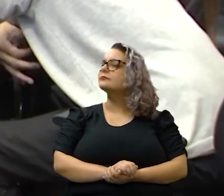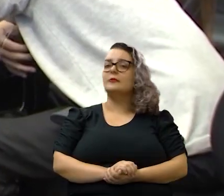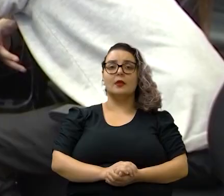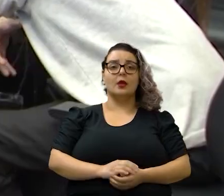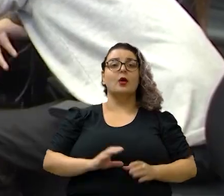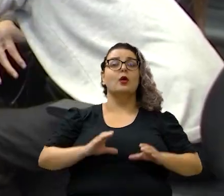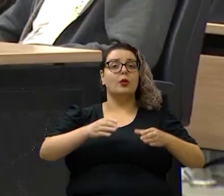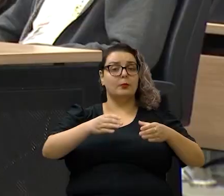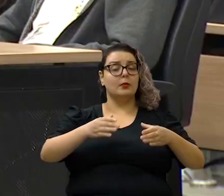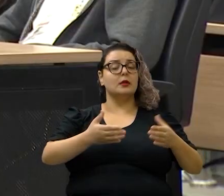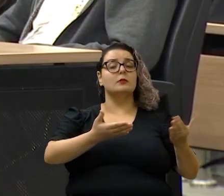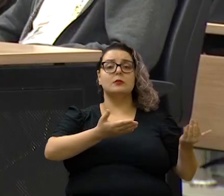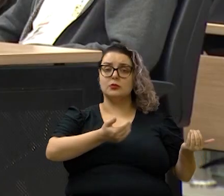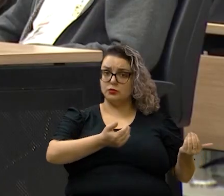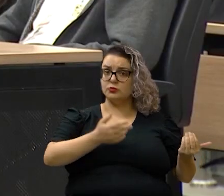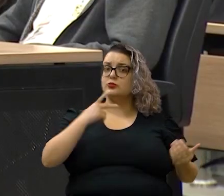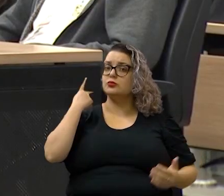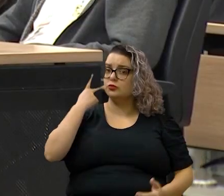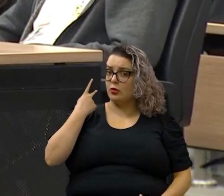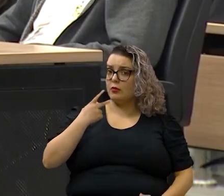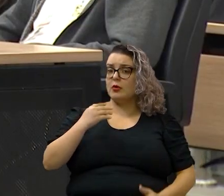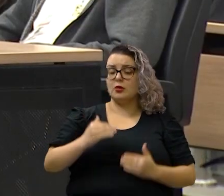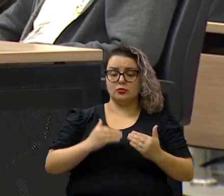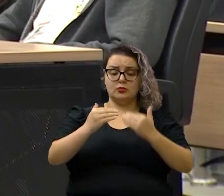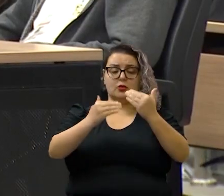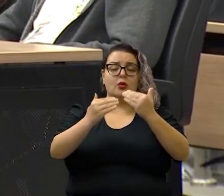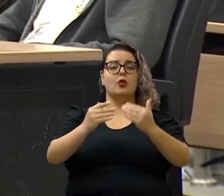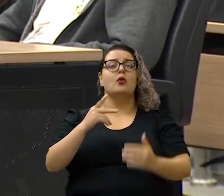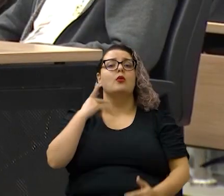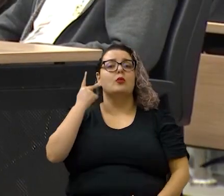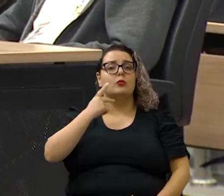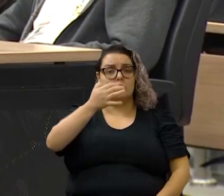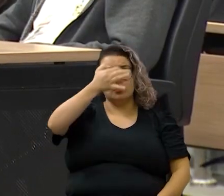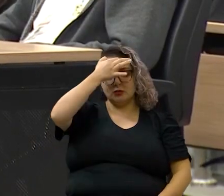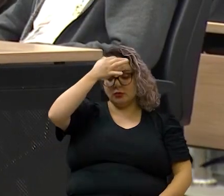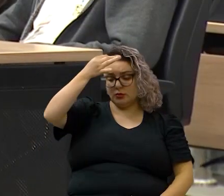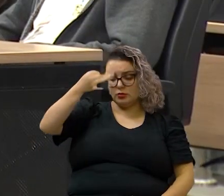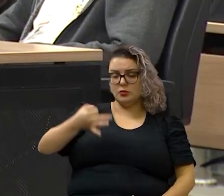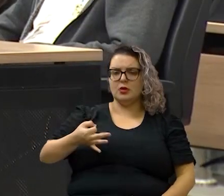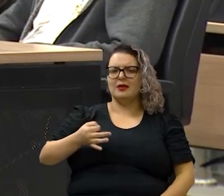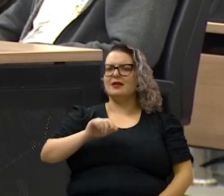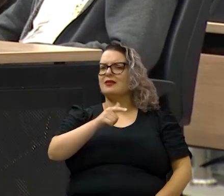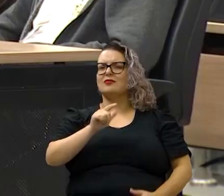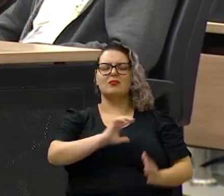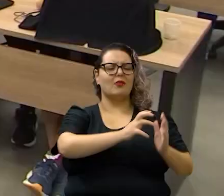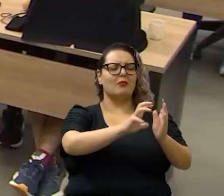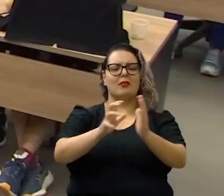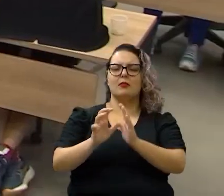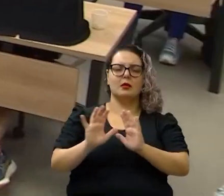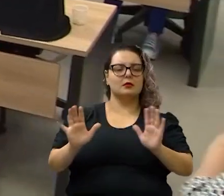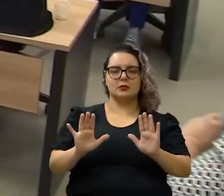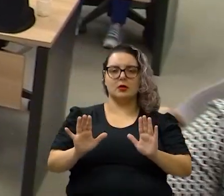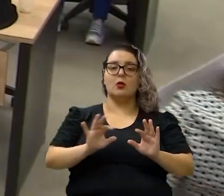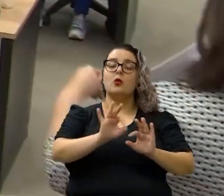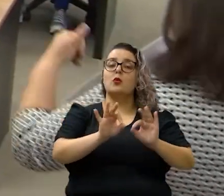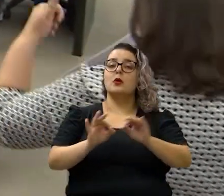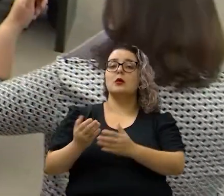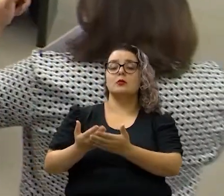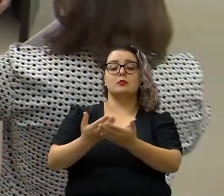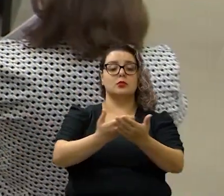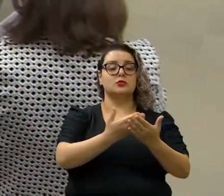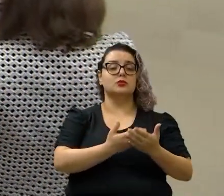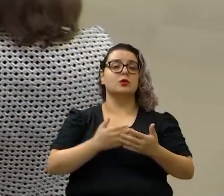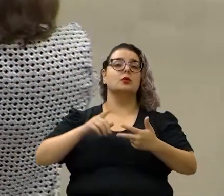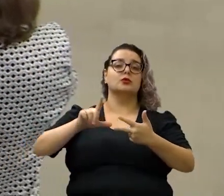O parlamento jovem é um programa de Formação política e cidadã sem viés partidário organizado pela escola